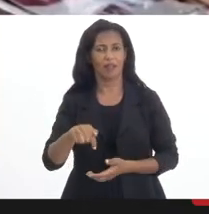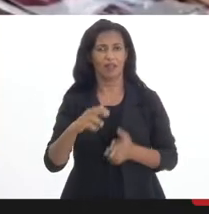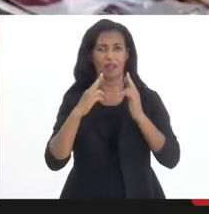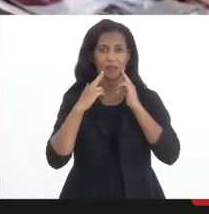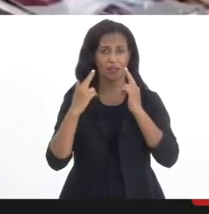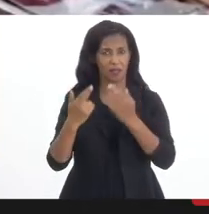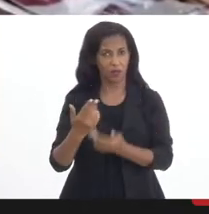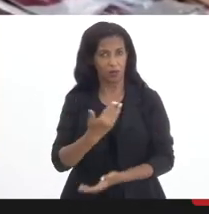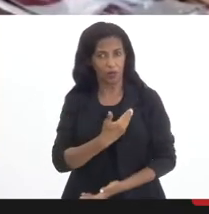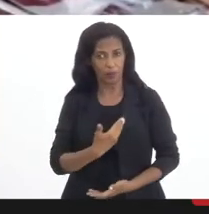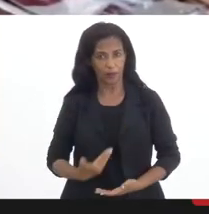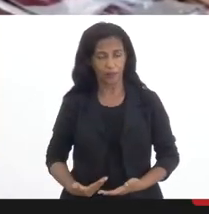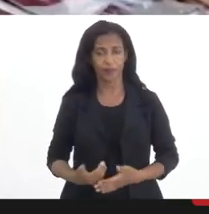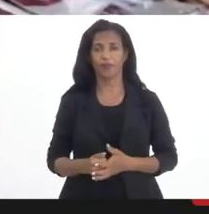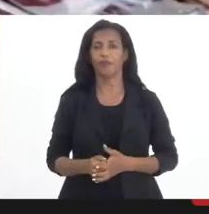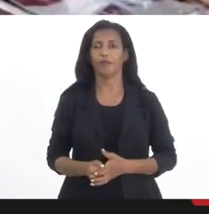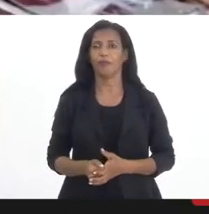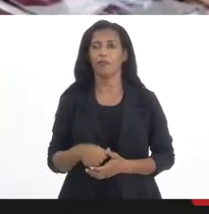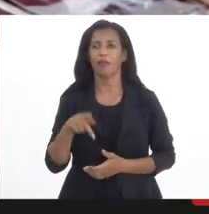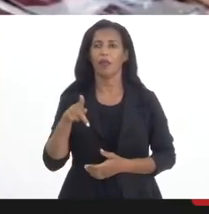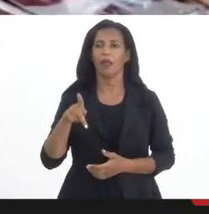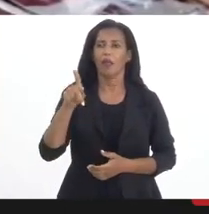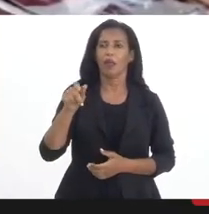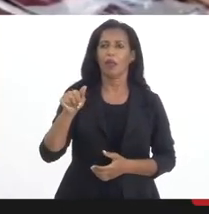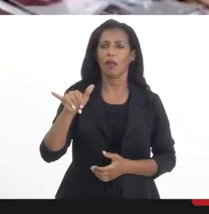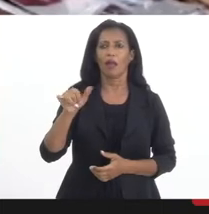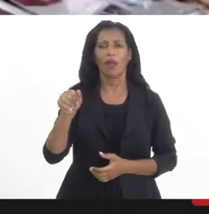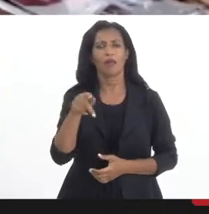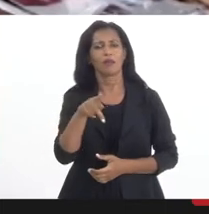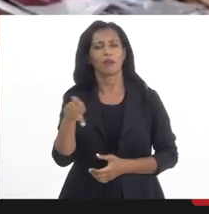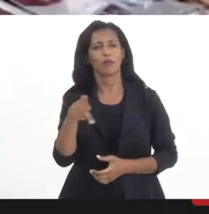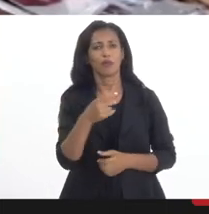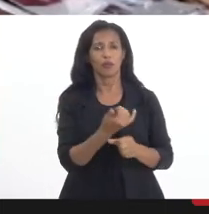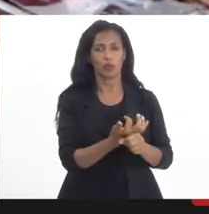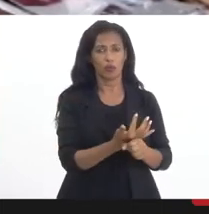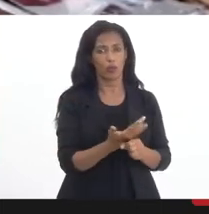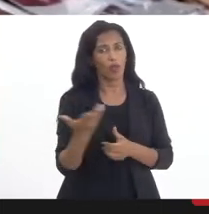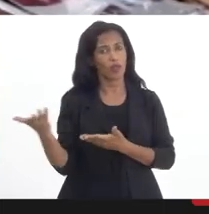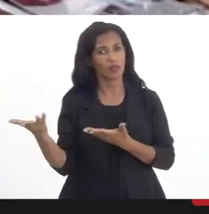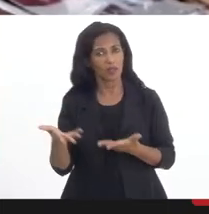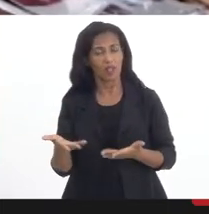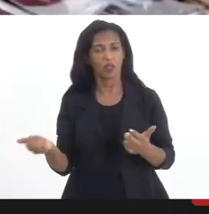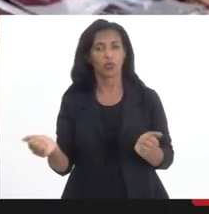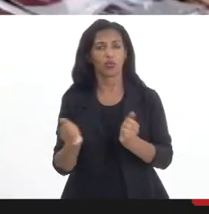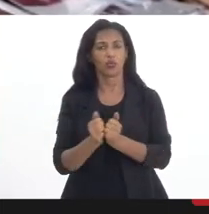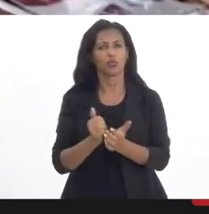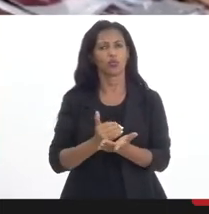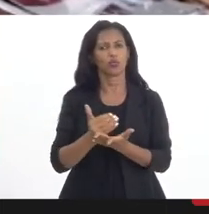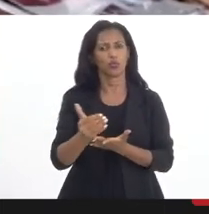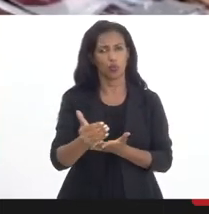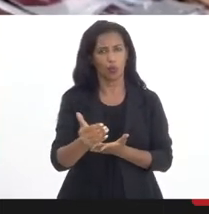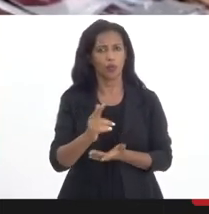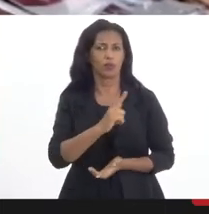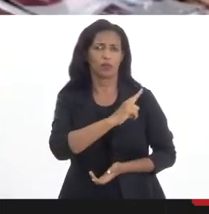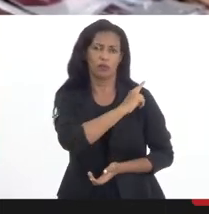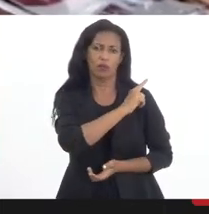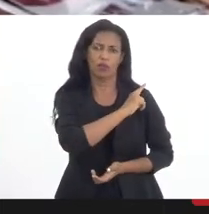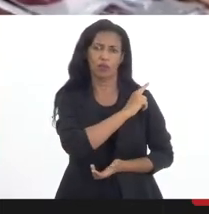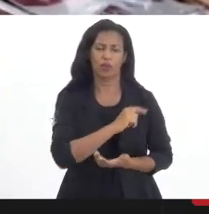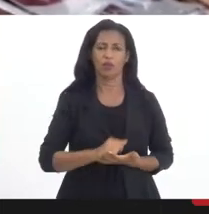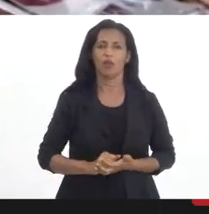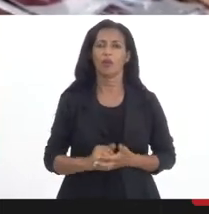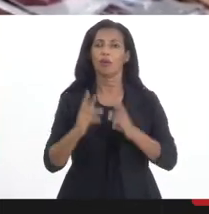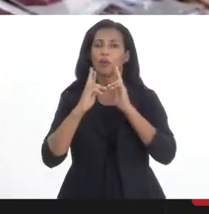nessa sessão a Cássia, a professora Cássia da UERJ, que esteve aqui conosco logo no princípio da nossa gestão,